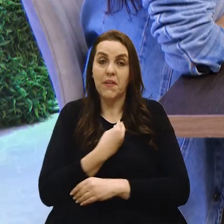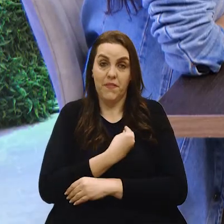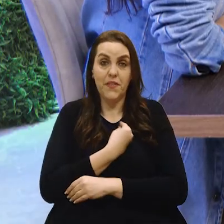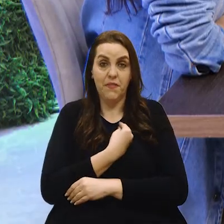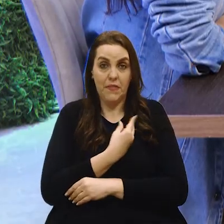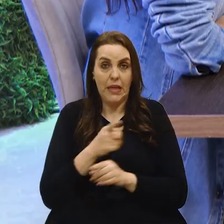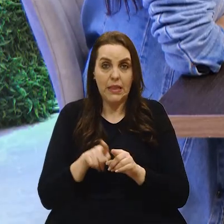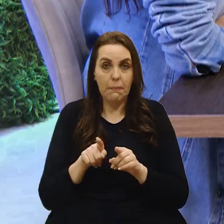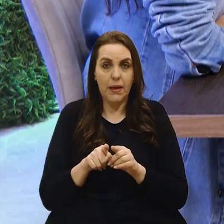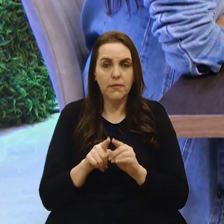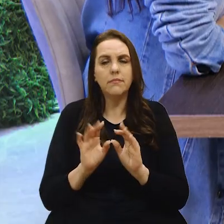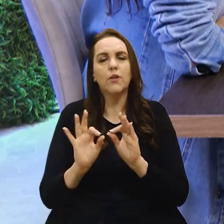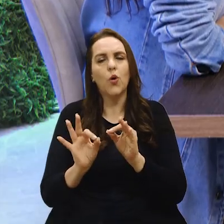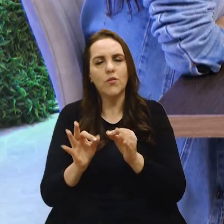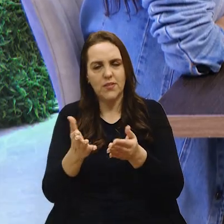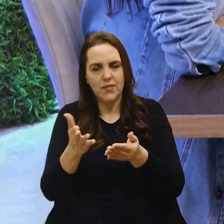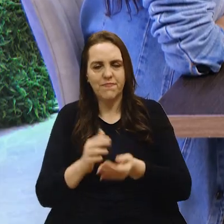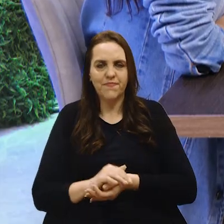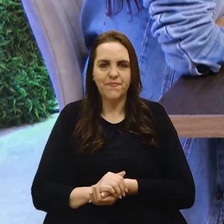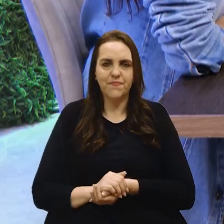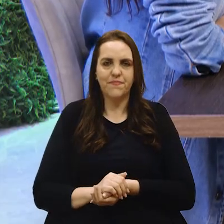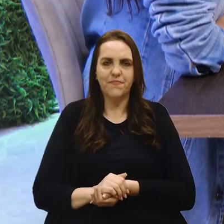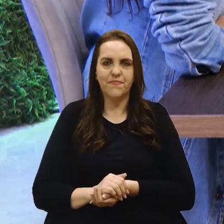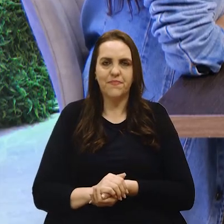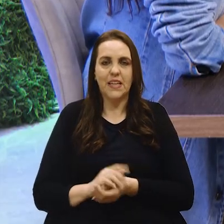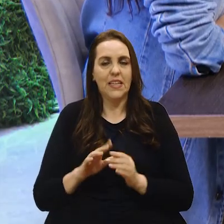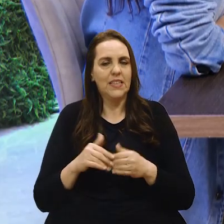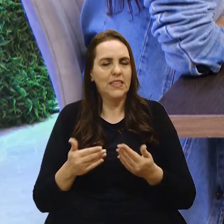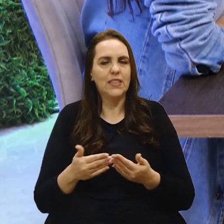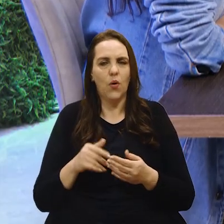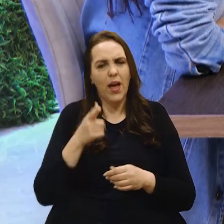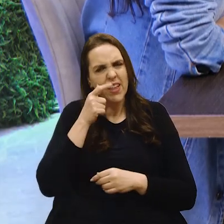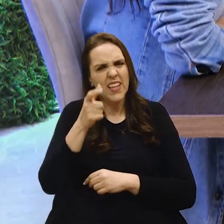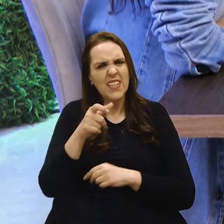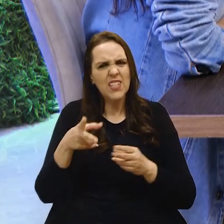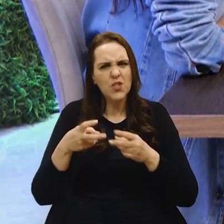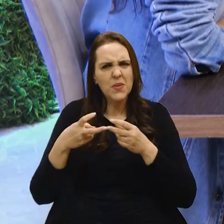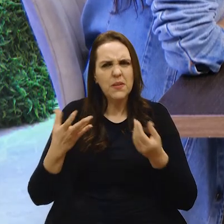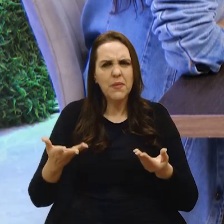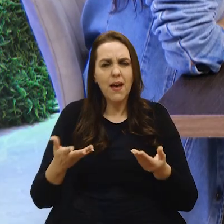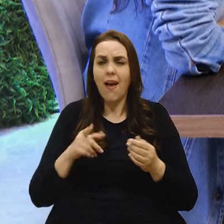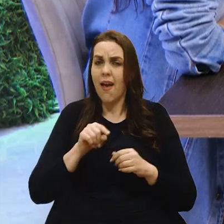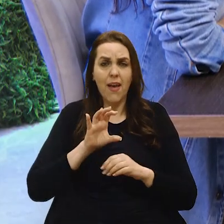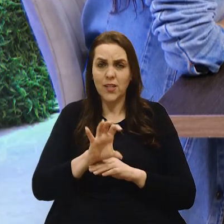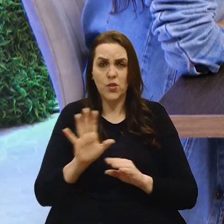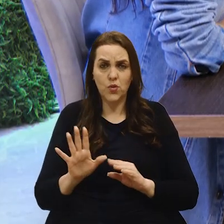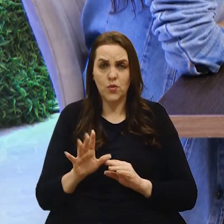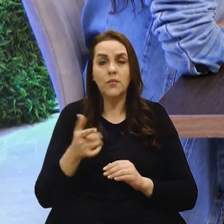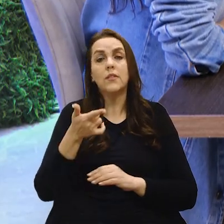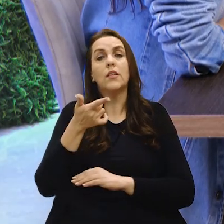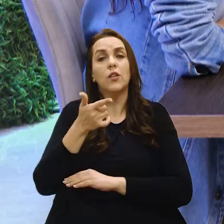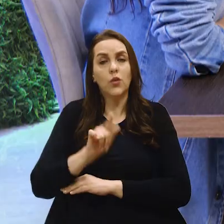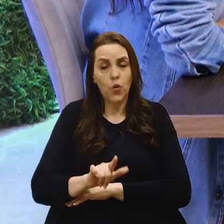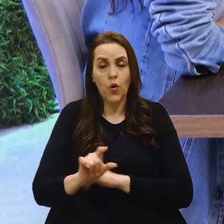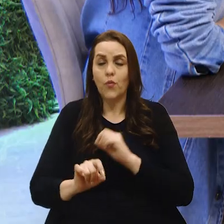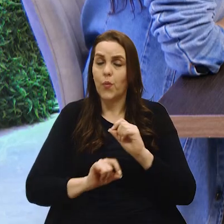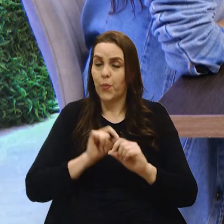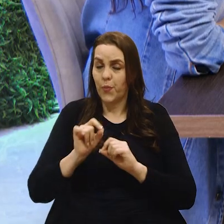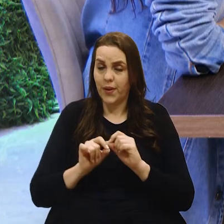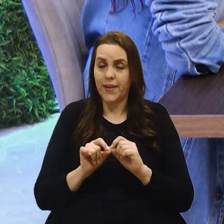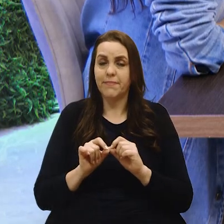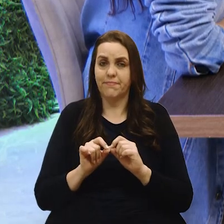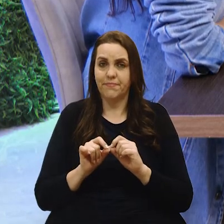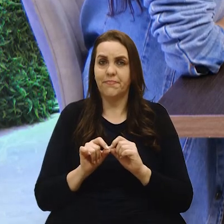exatamente, né? Porque... Exatamente. Né? Então, acho que isso é interessante, porque é isso. É, de novo,